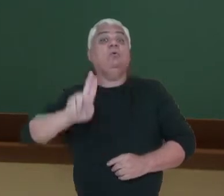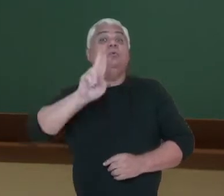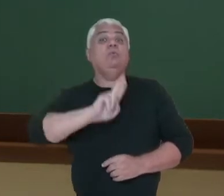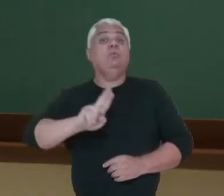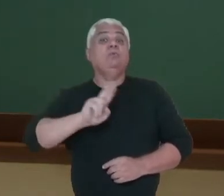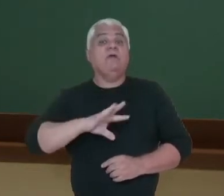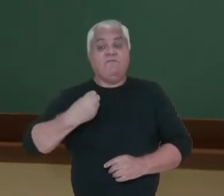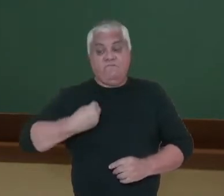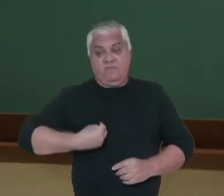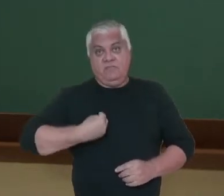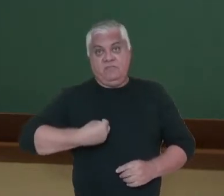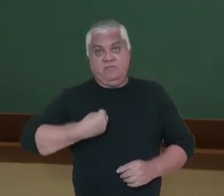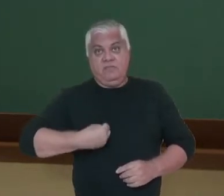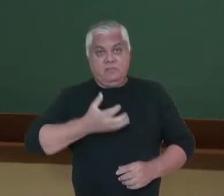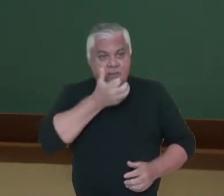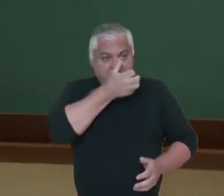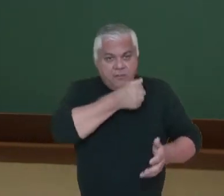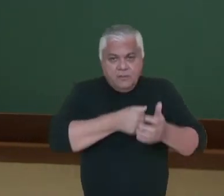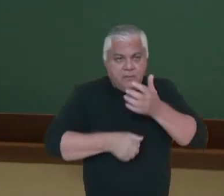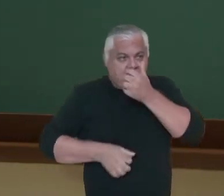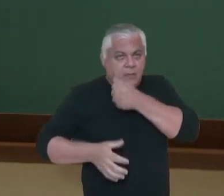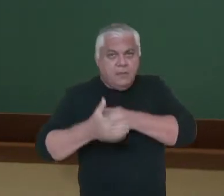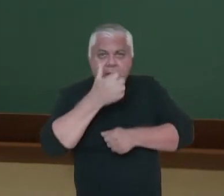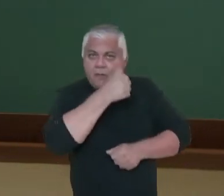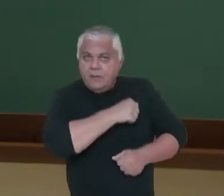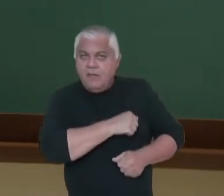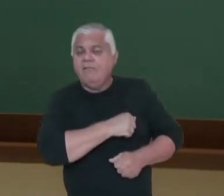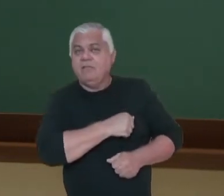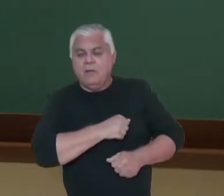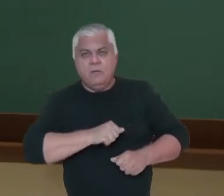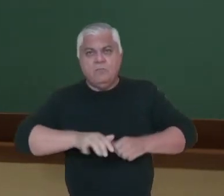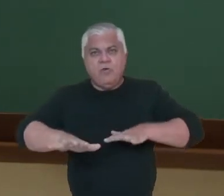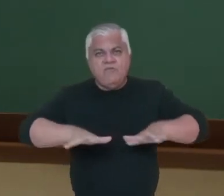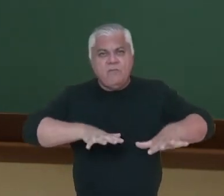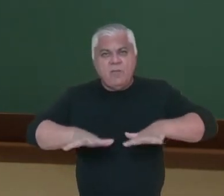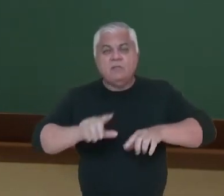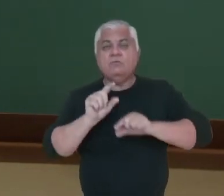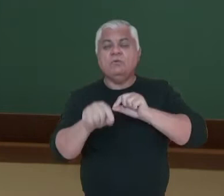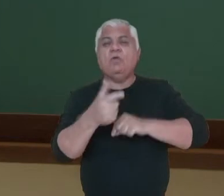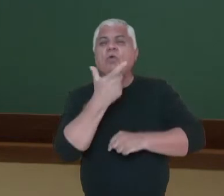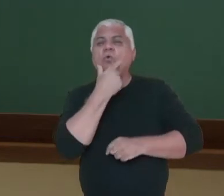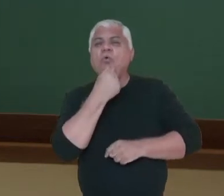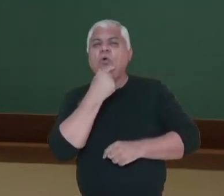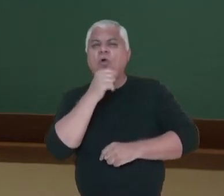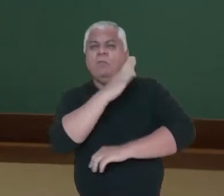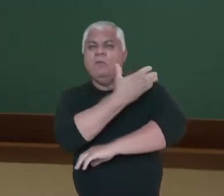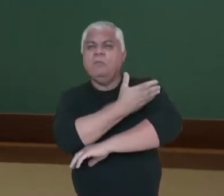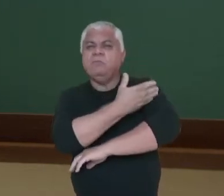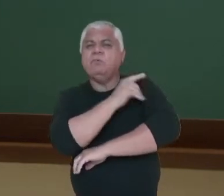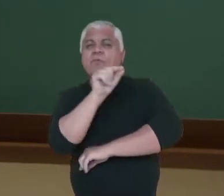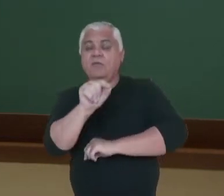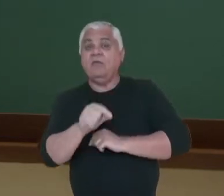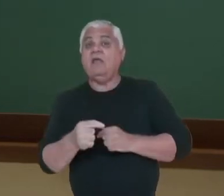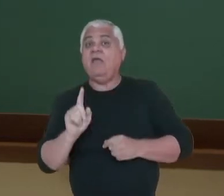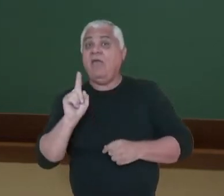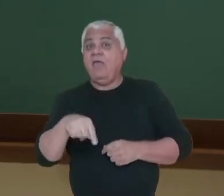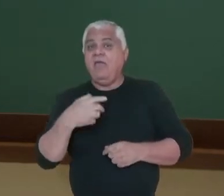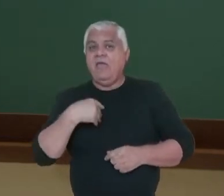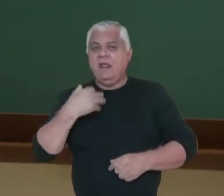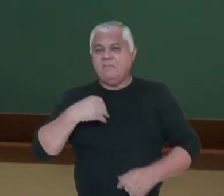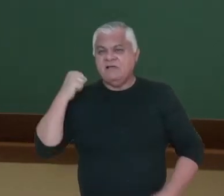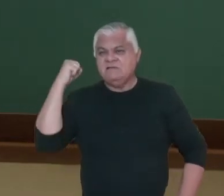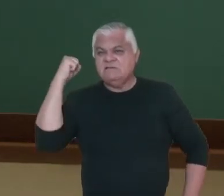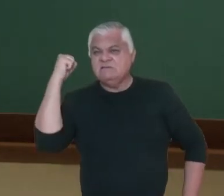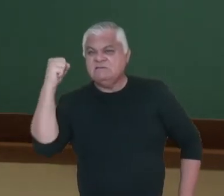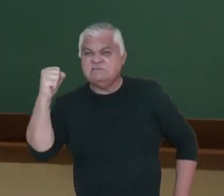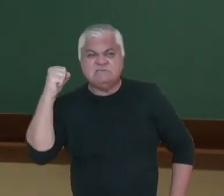um caráter de sobrevivência. Esses movimentos ginásticos do homem pré-histórico normalmente era para caçar um